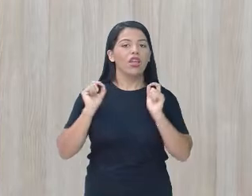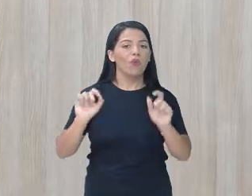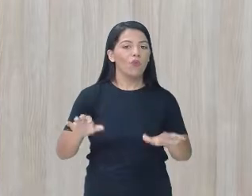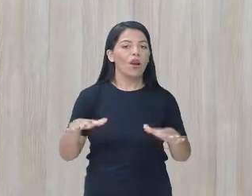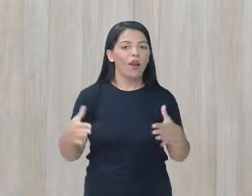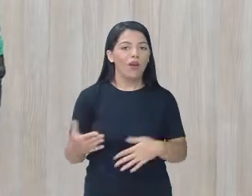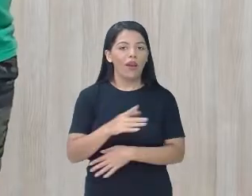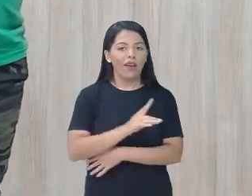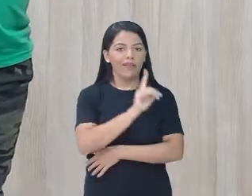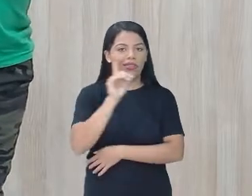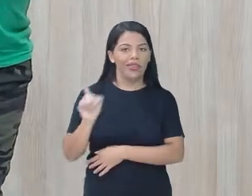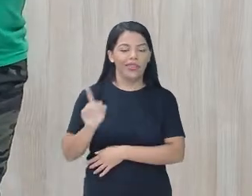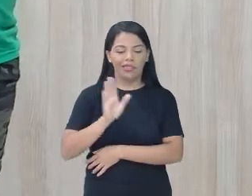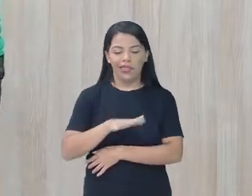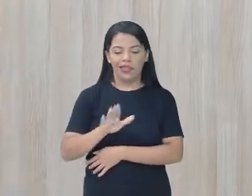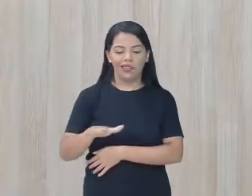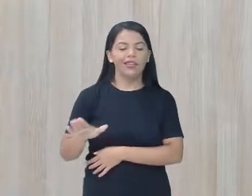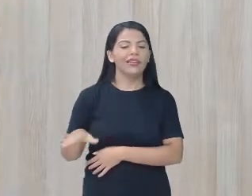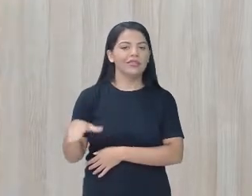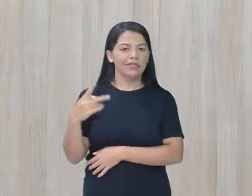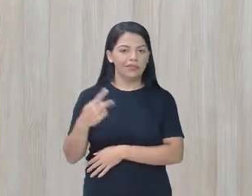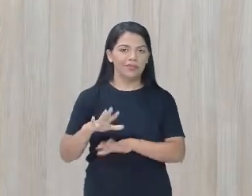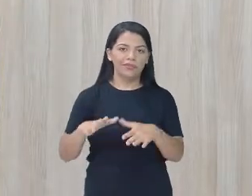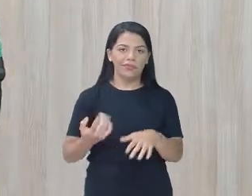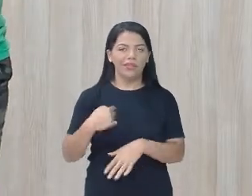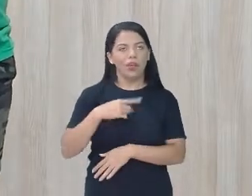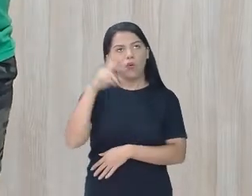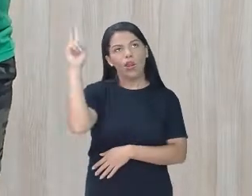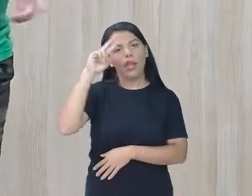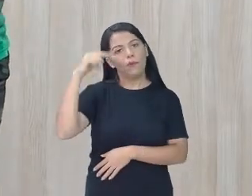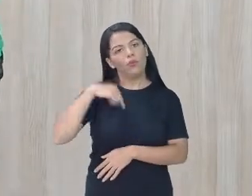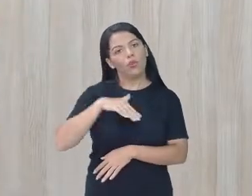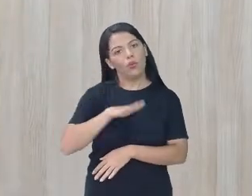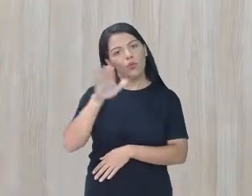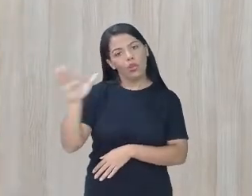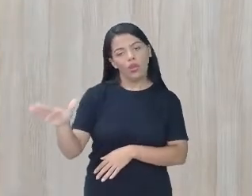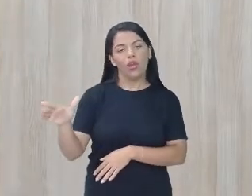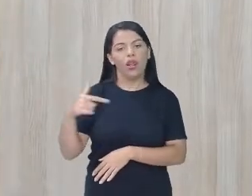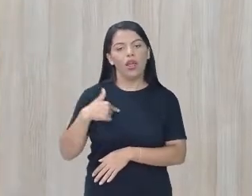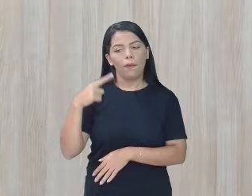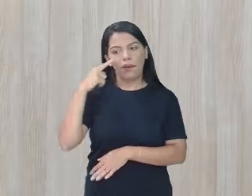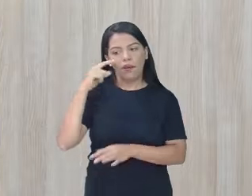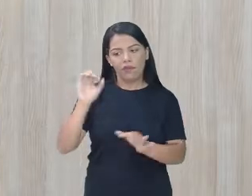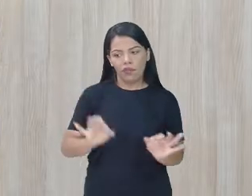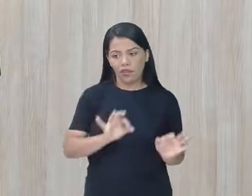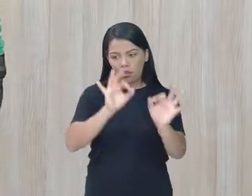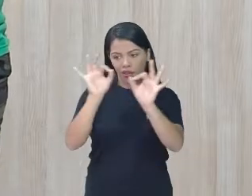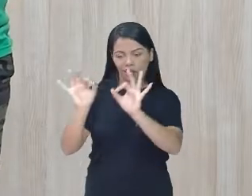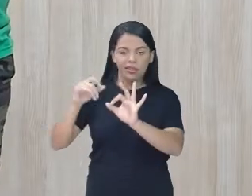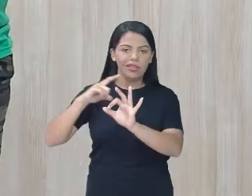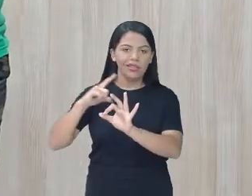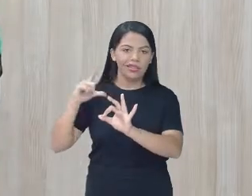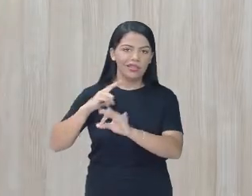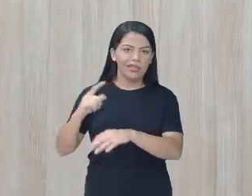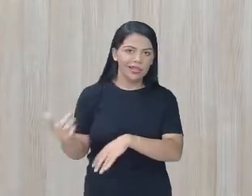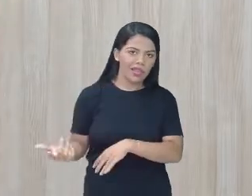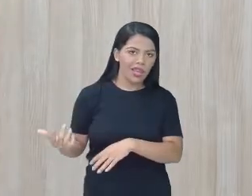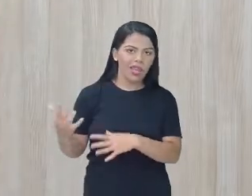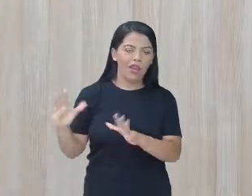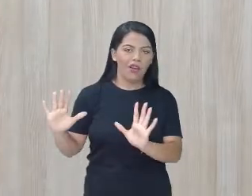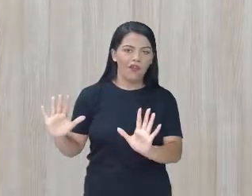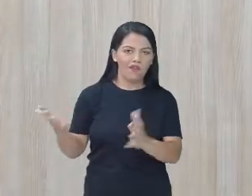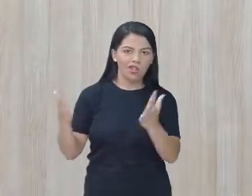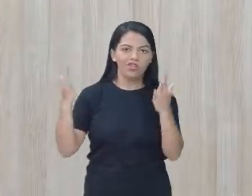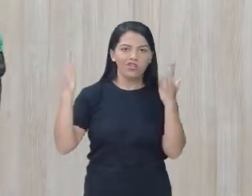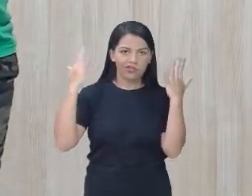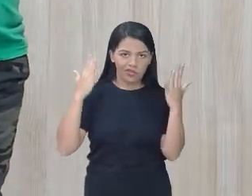para lá para assistir às apresentações artísticas, né, que ocorriam naquela região. Então, o